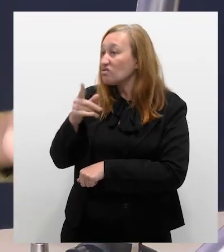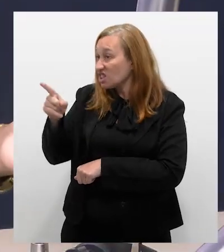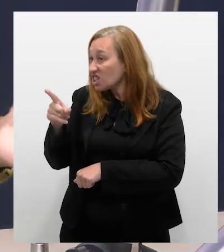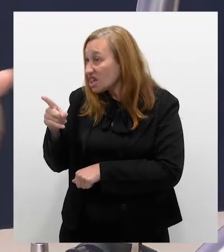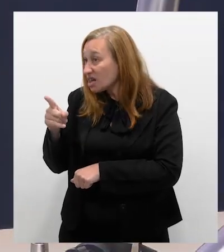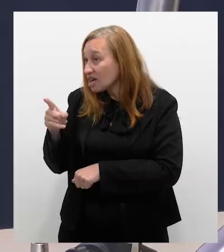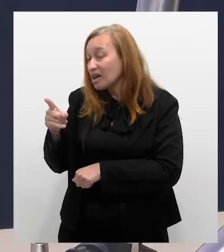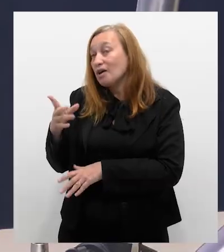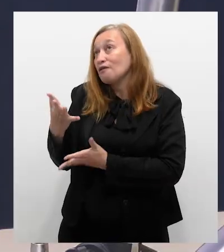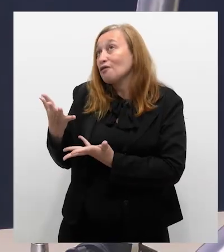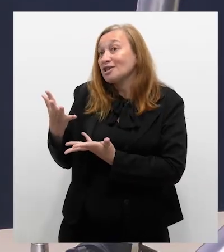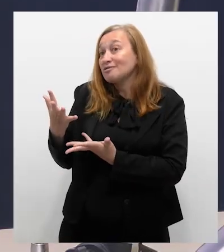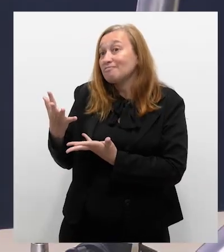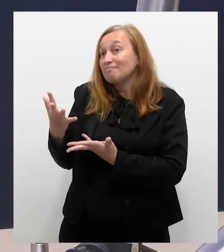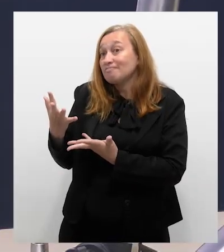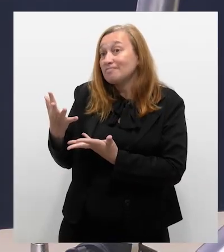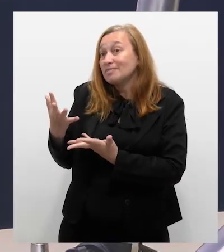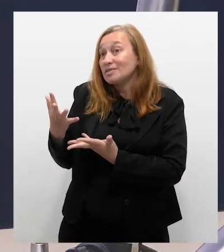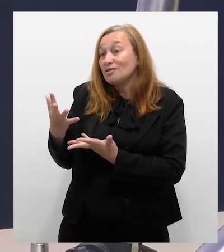conhecido você, para mim,